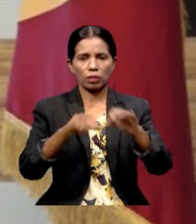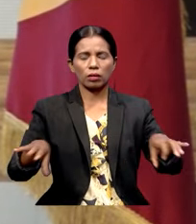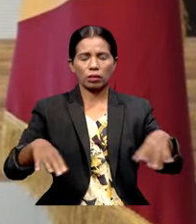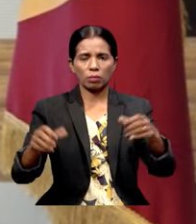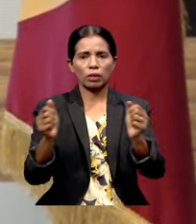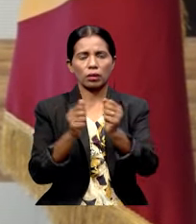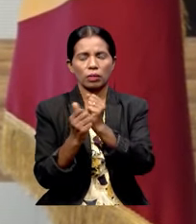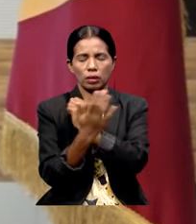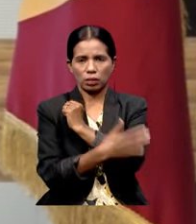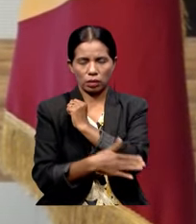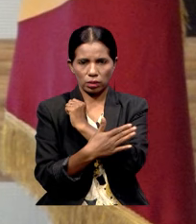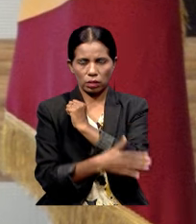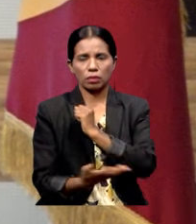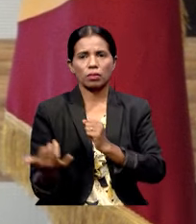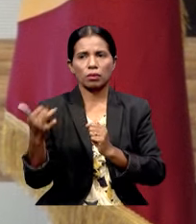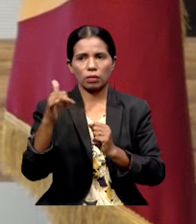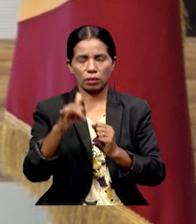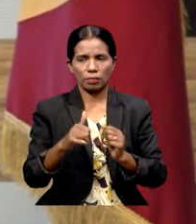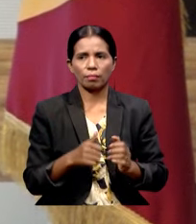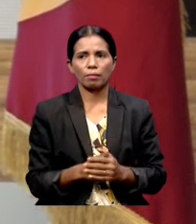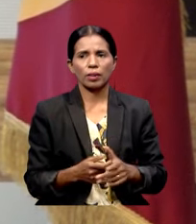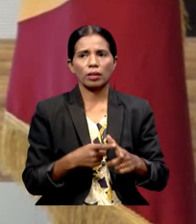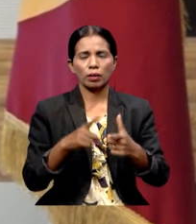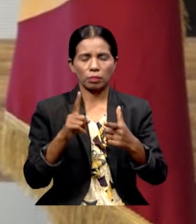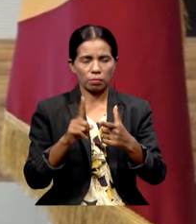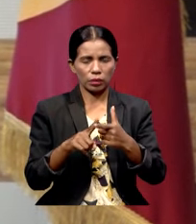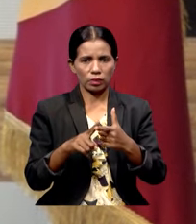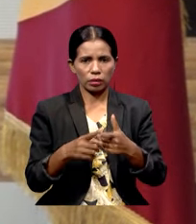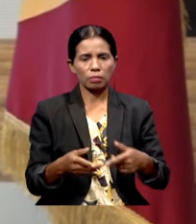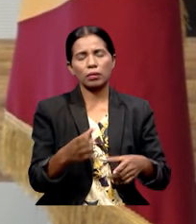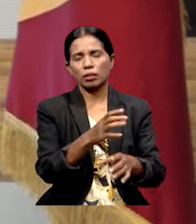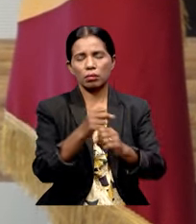país. Alguns serão depois acreditados